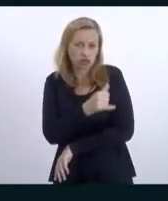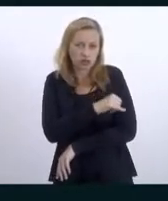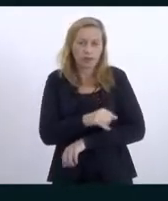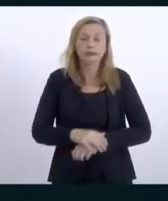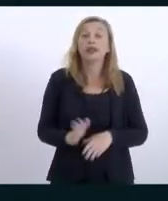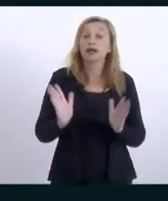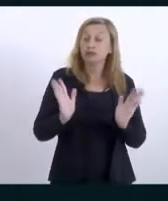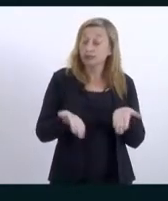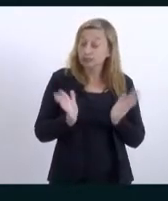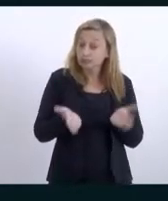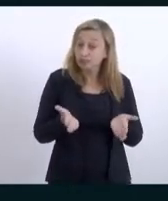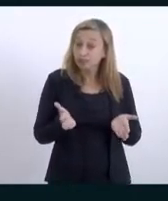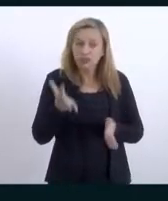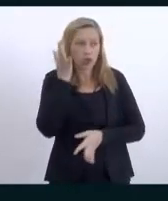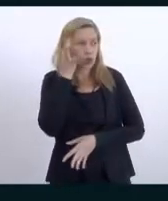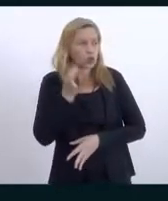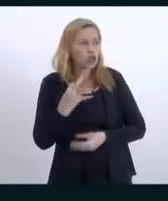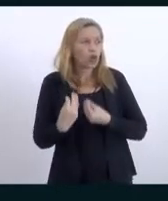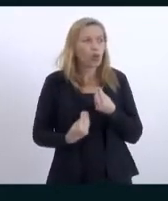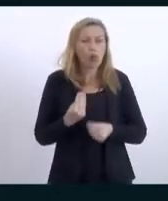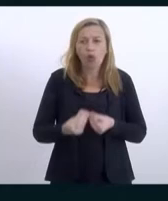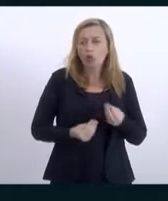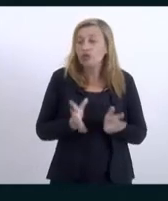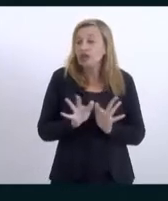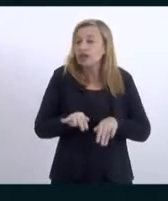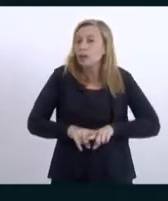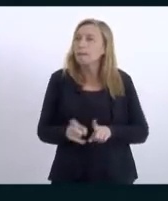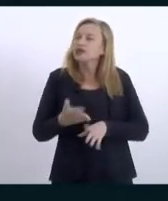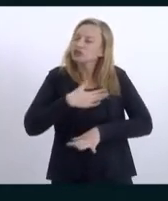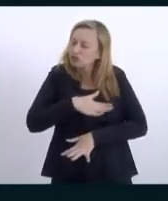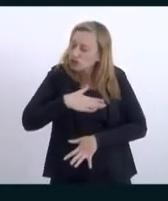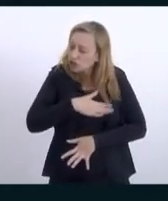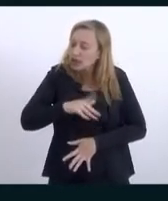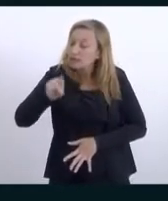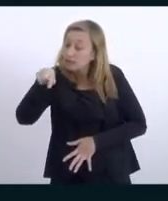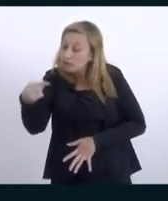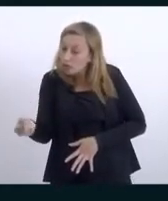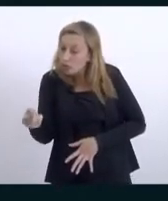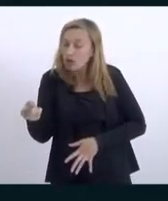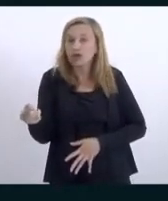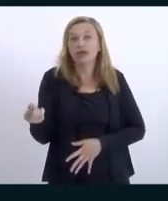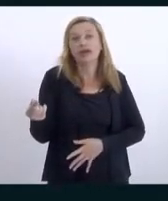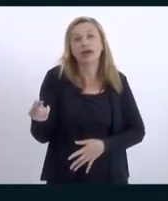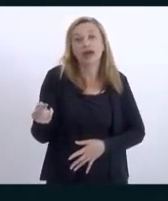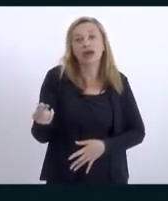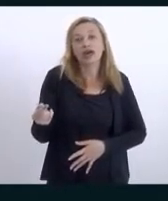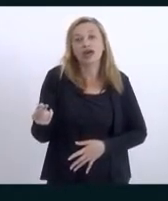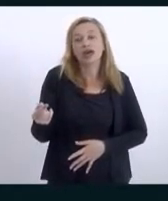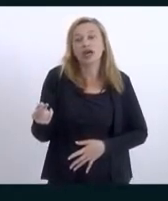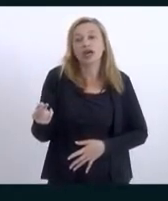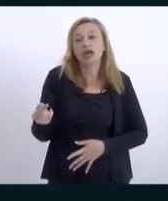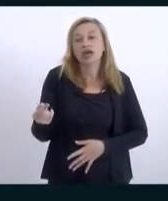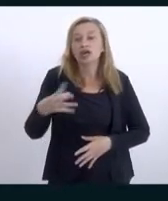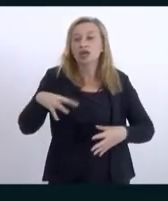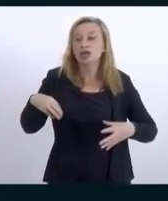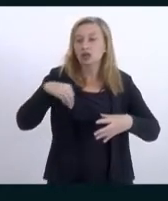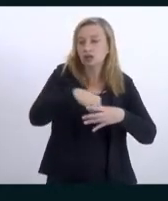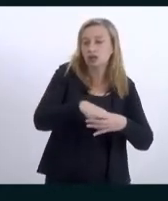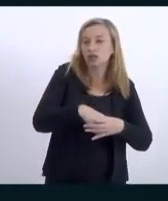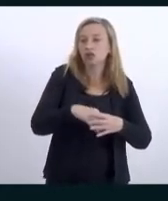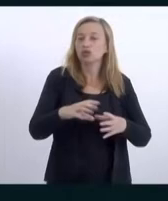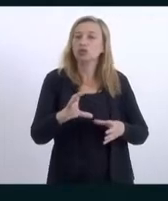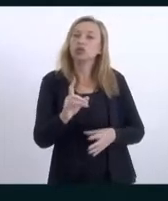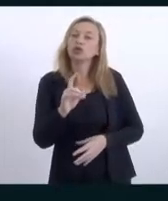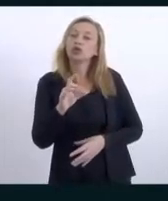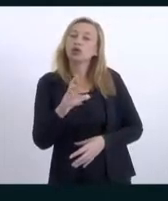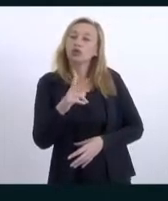E hoje, eu não sei isso como terminou, mas gostaria até depois de me inserir, o próprio Clube de Engenharia, nós nos